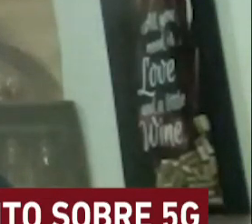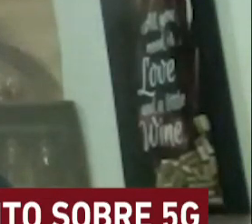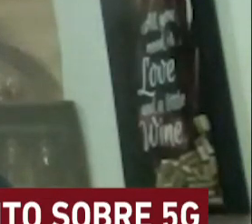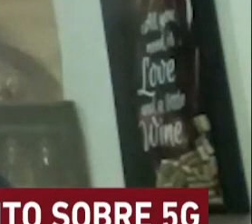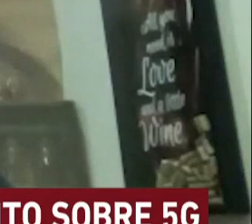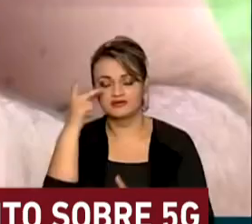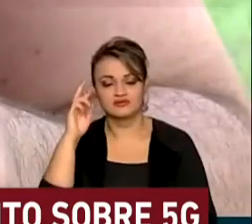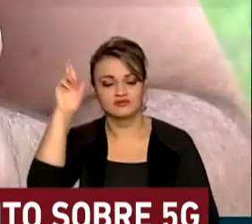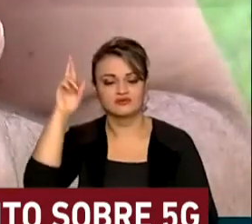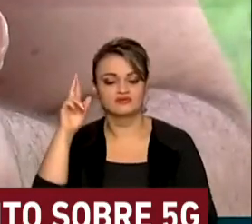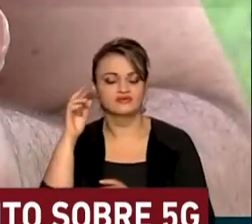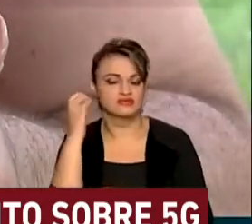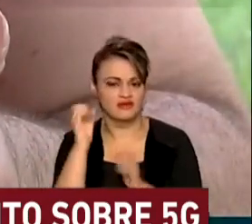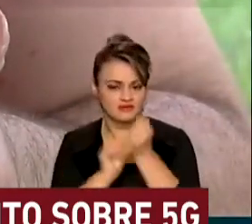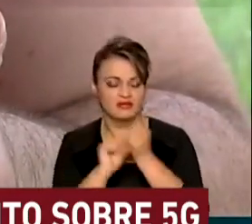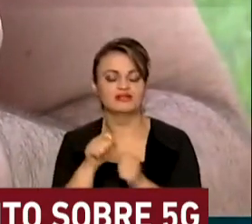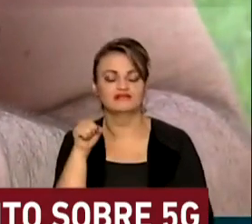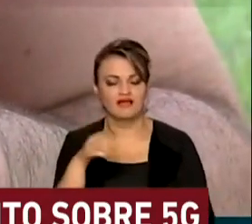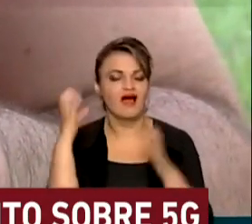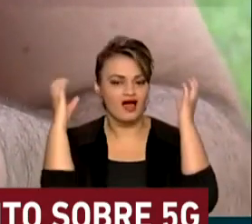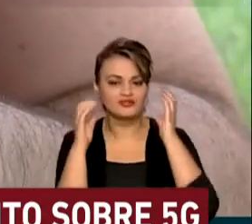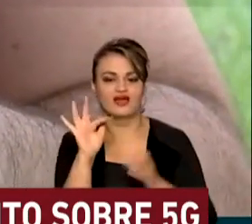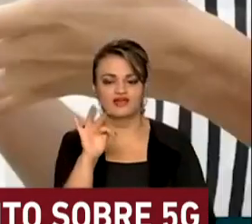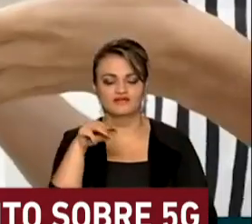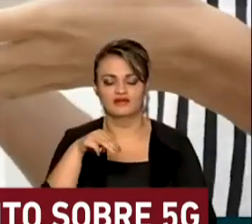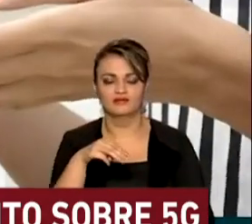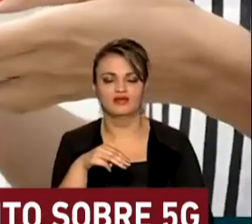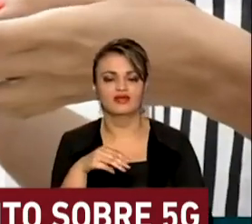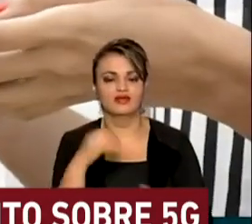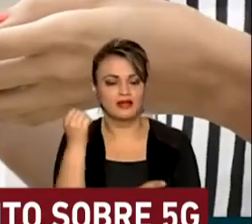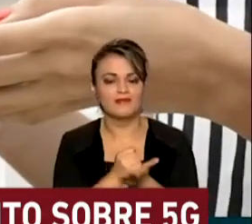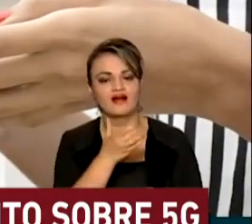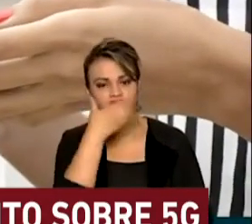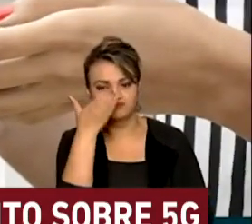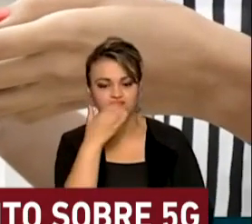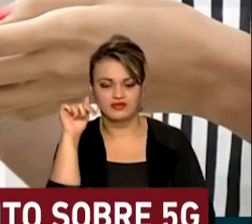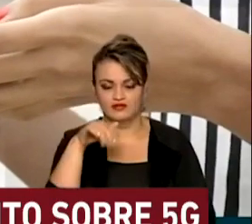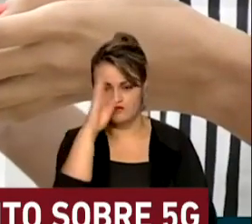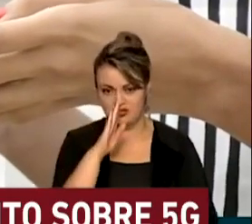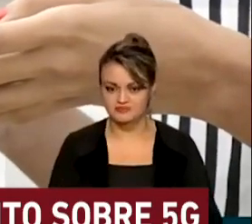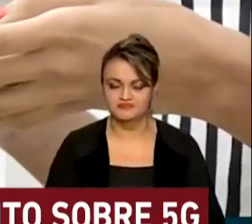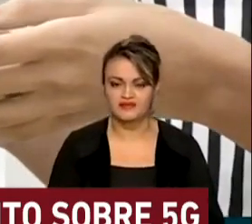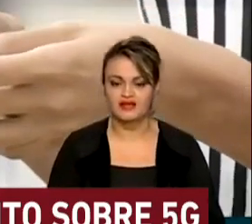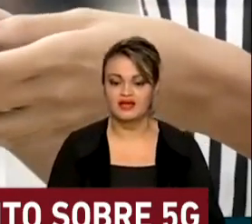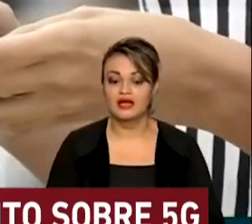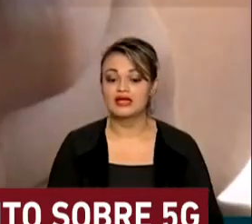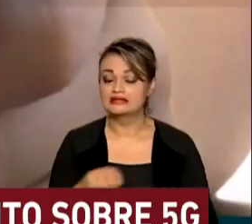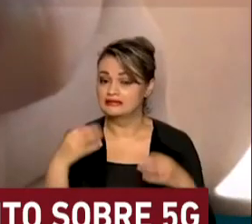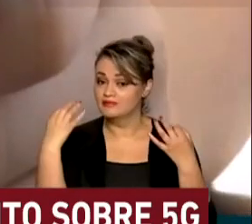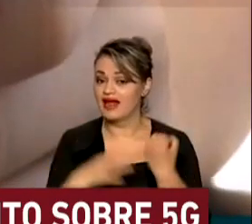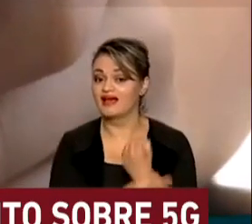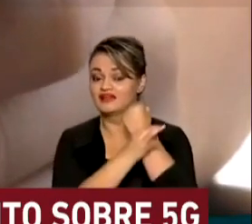estando fora da da faixa de acordo com o último levantamento do IBGE feito em 2021 40 milhões de brasileiros